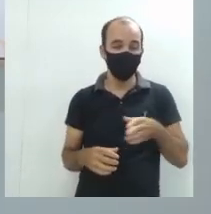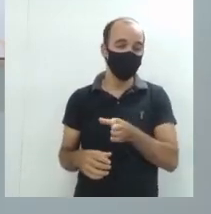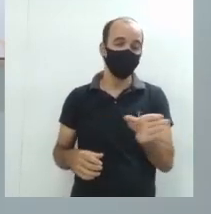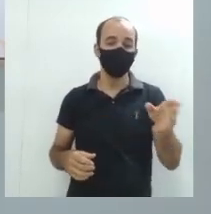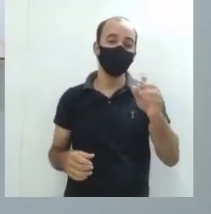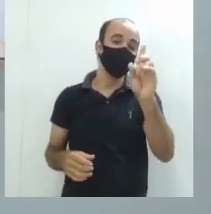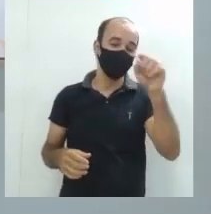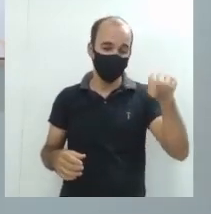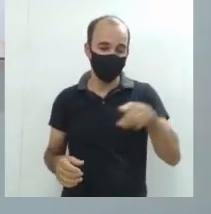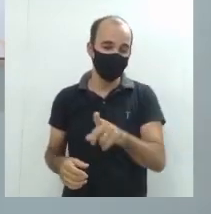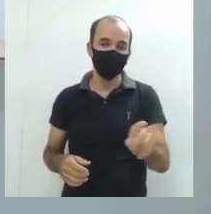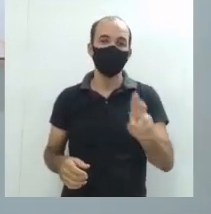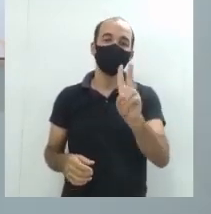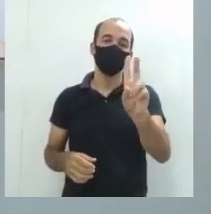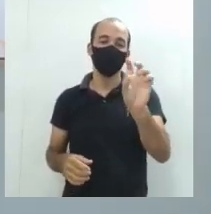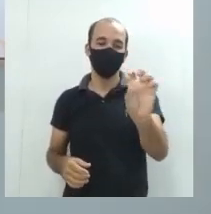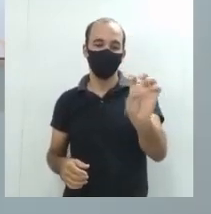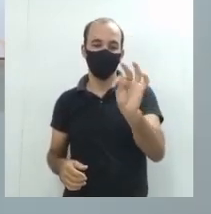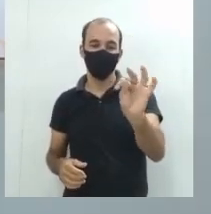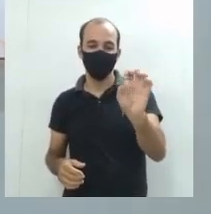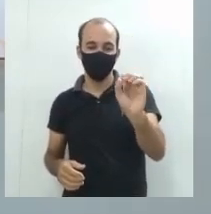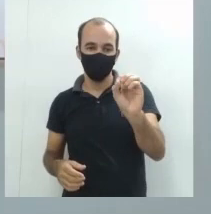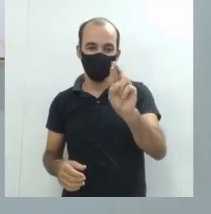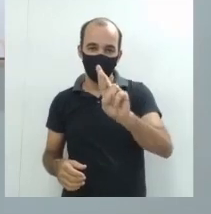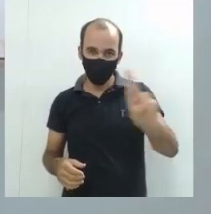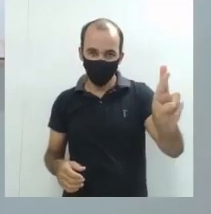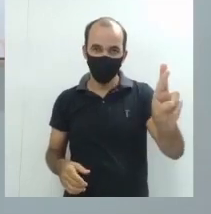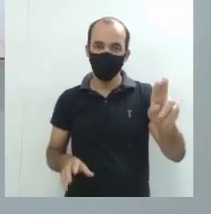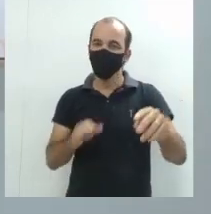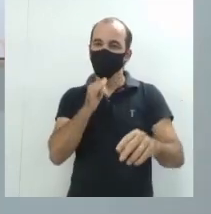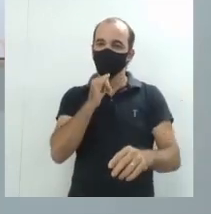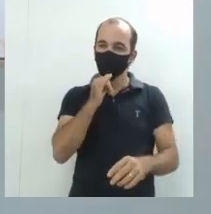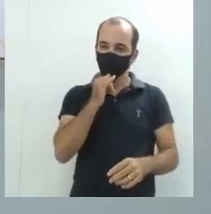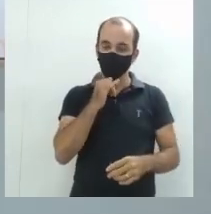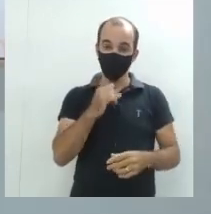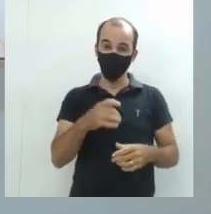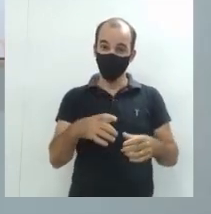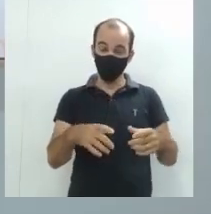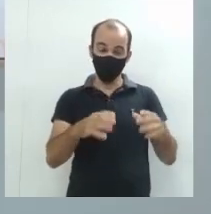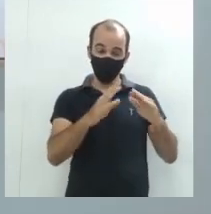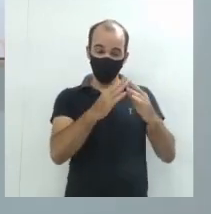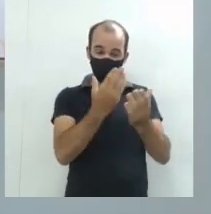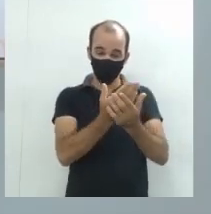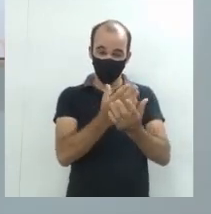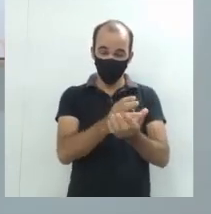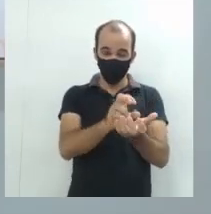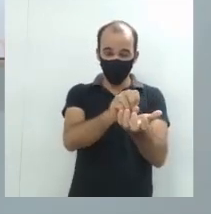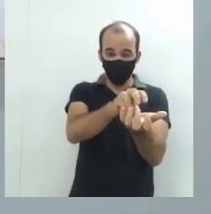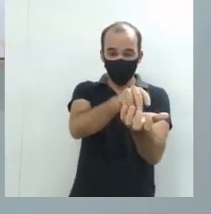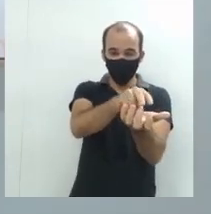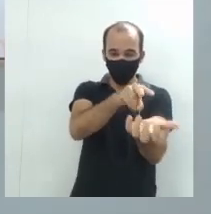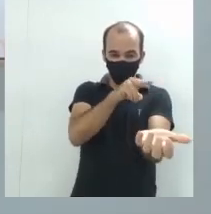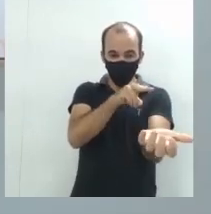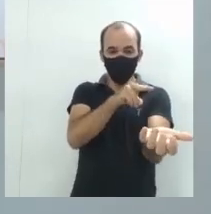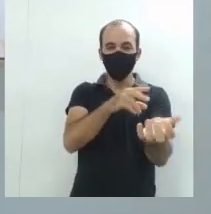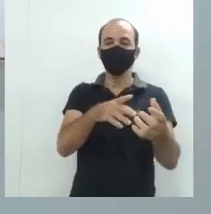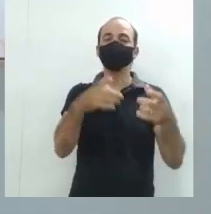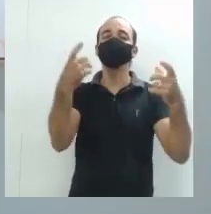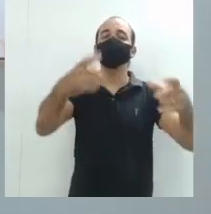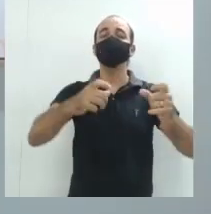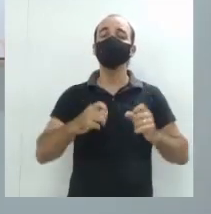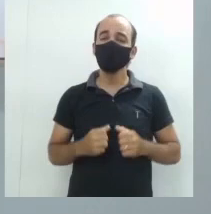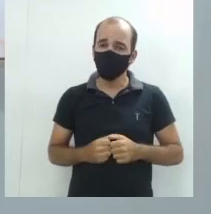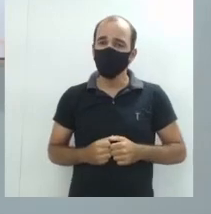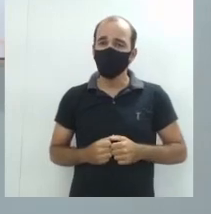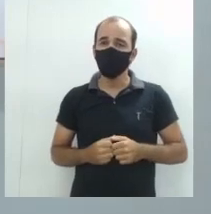exemplo. Você sabe onde é a escola ETEPAC, a gravação do EducaPE? Sei. Vamos marcar para estudar lá em casa. Eu